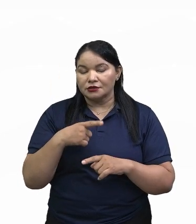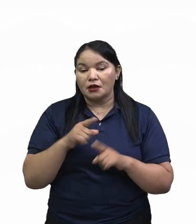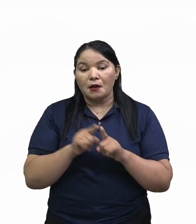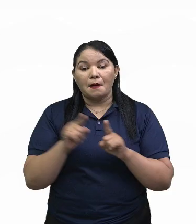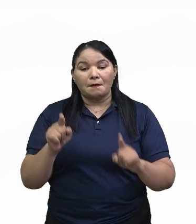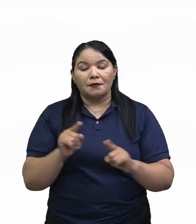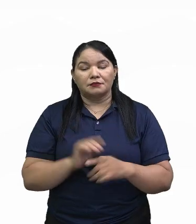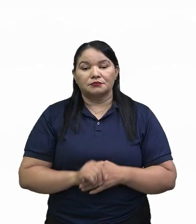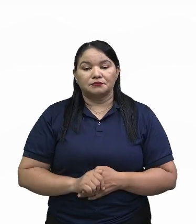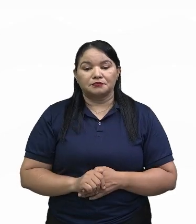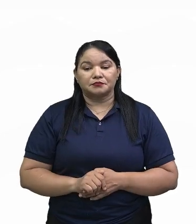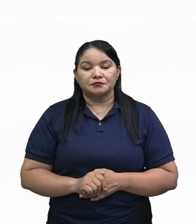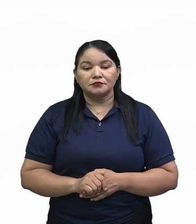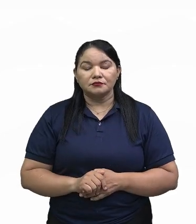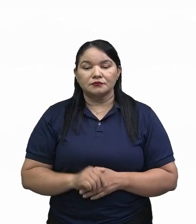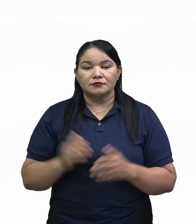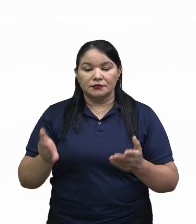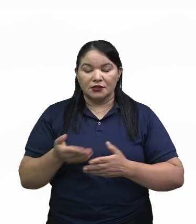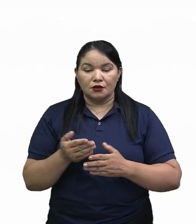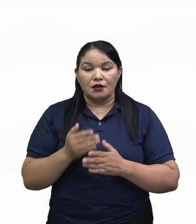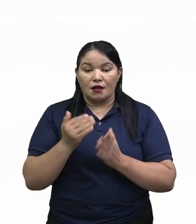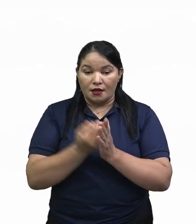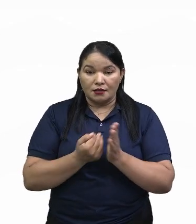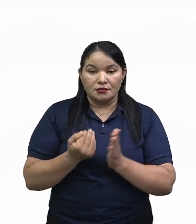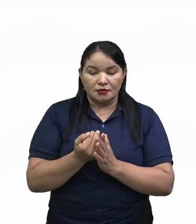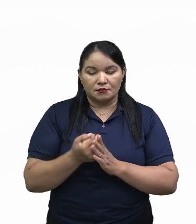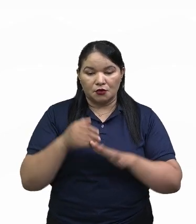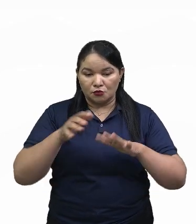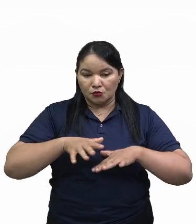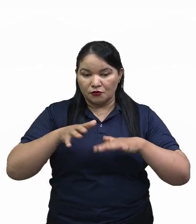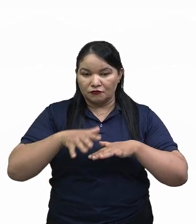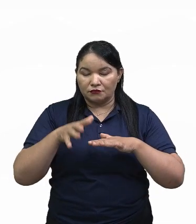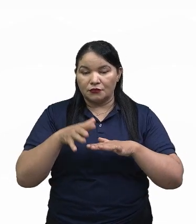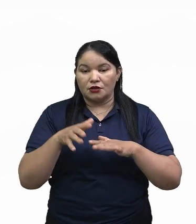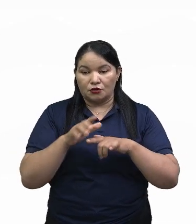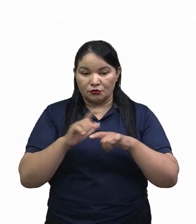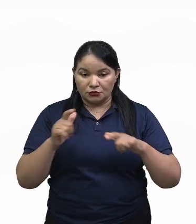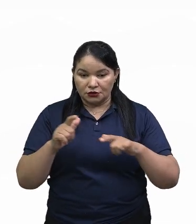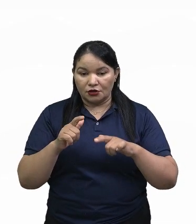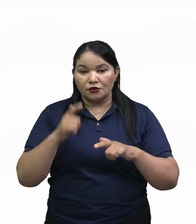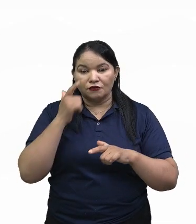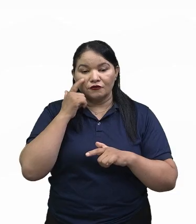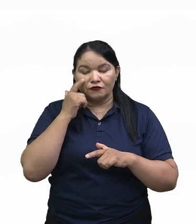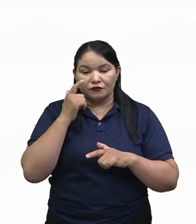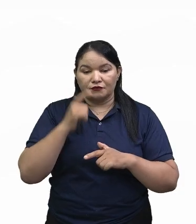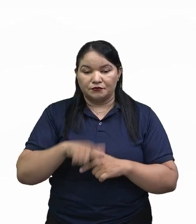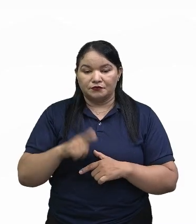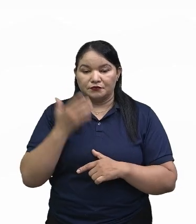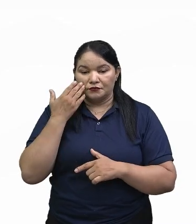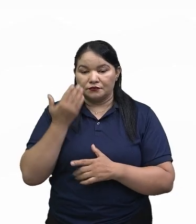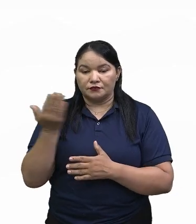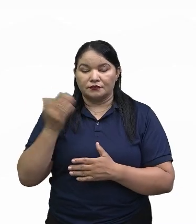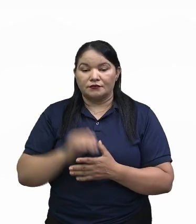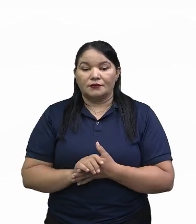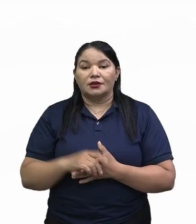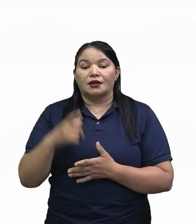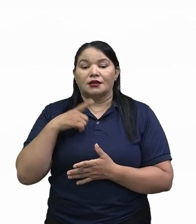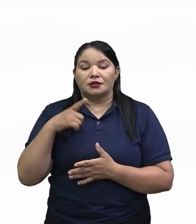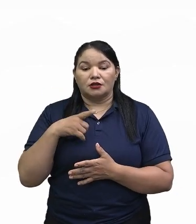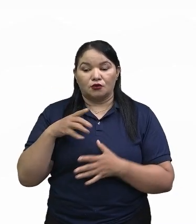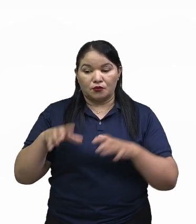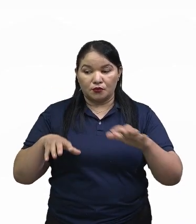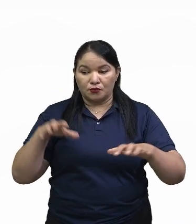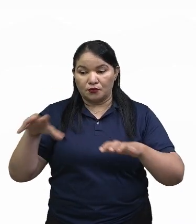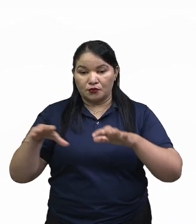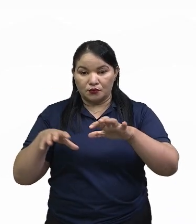Para intensificar esse movimento, como vamos perceber na próxima cartela, foi,